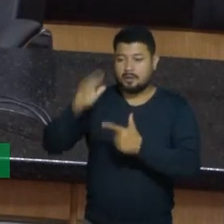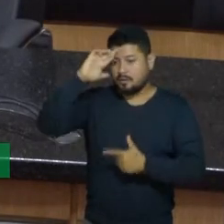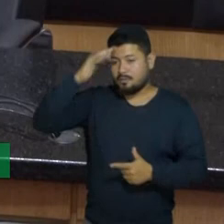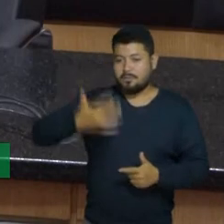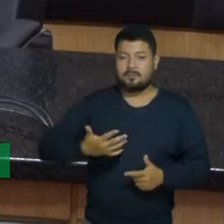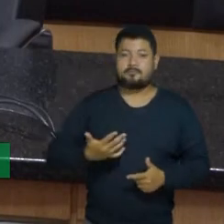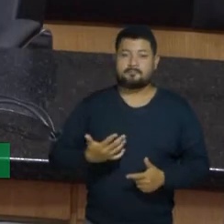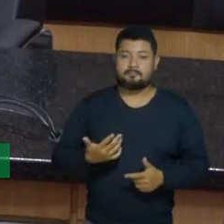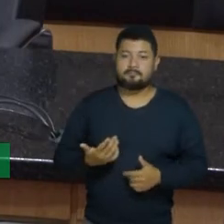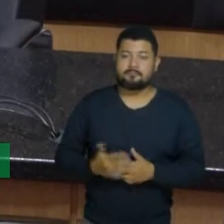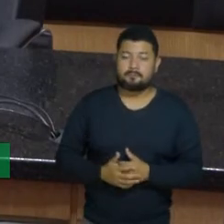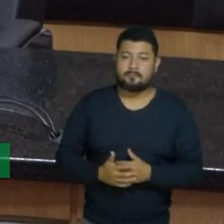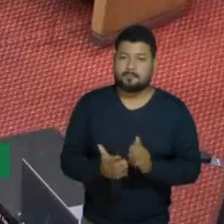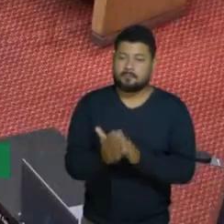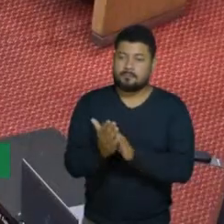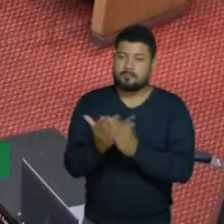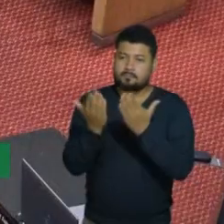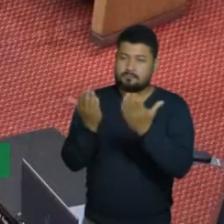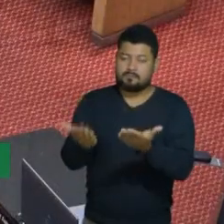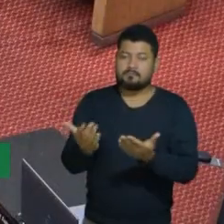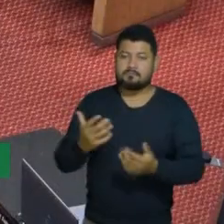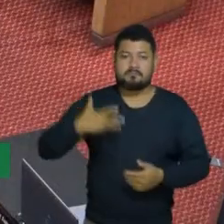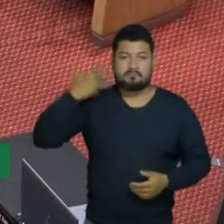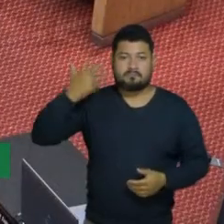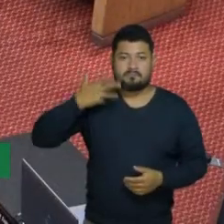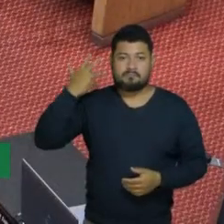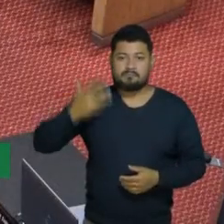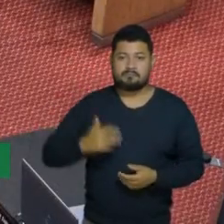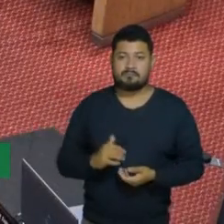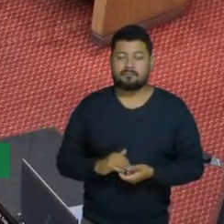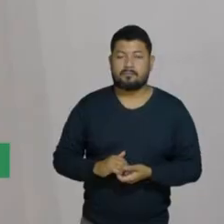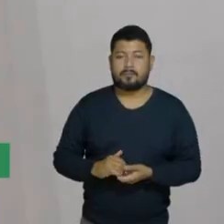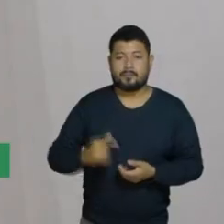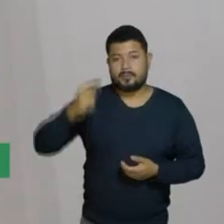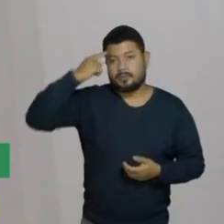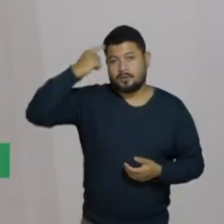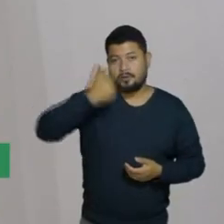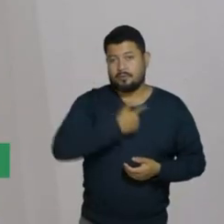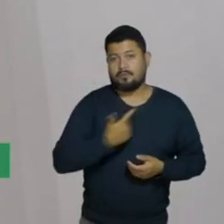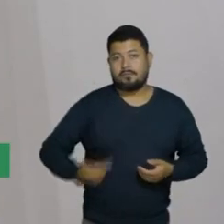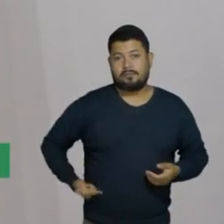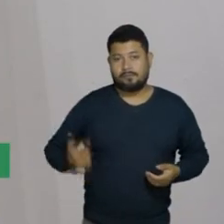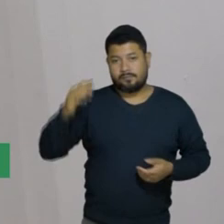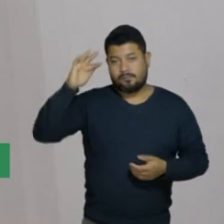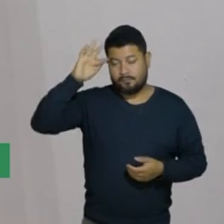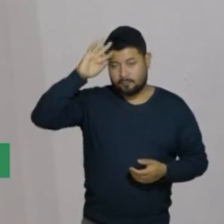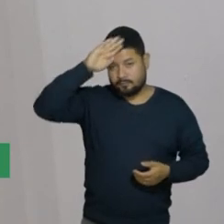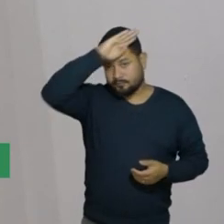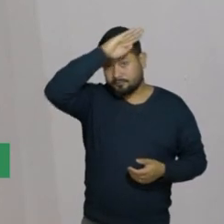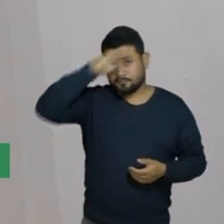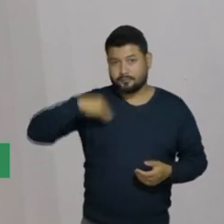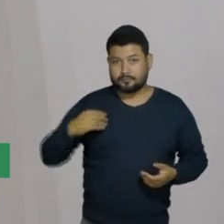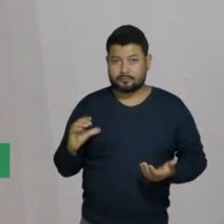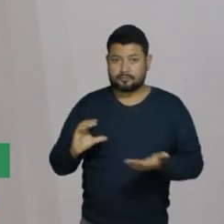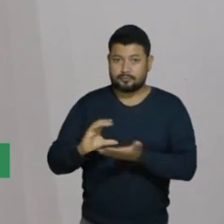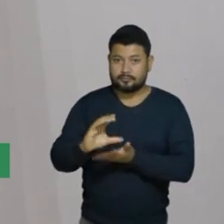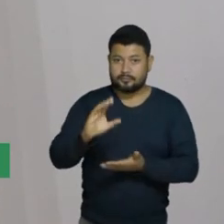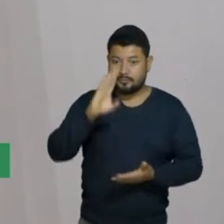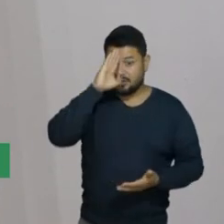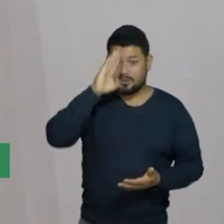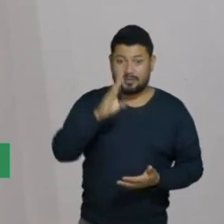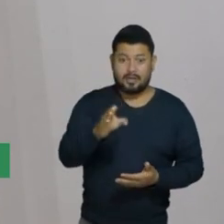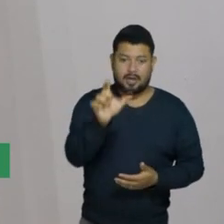colocação e estamos juntos. Lembrar, deputado André, que o governo Bolsonaro, além de transferir para os municípios, para os estados, transferiu direto para o